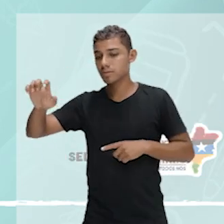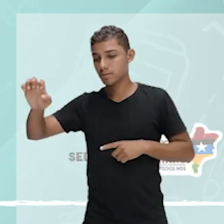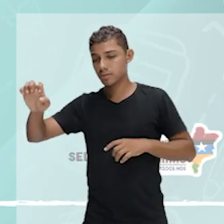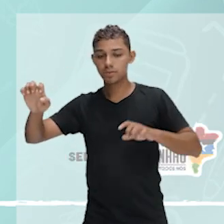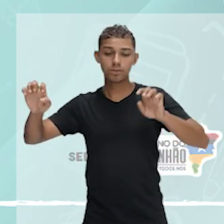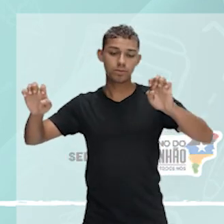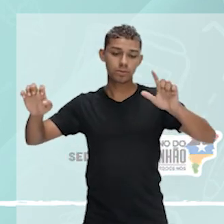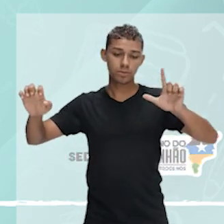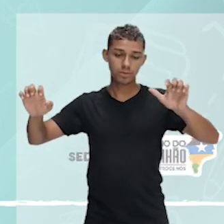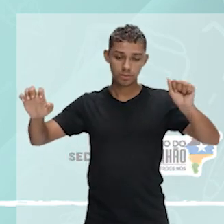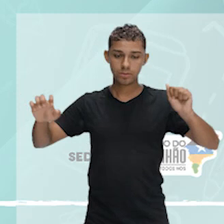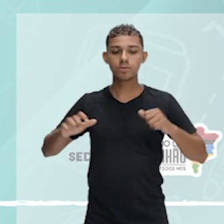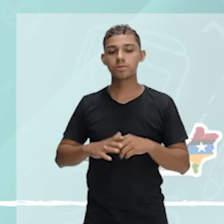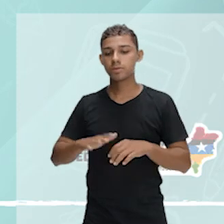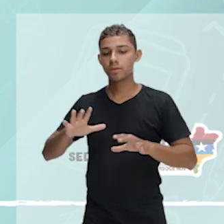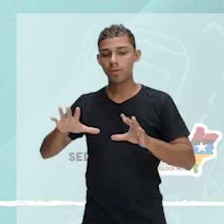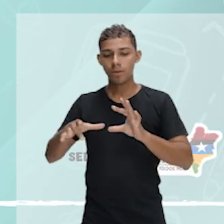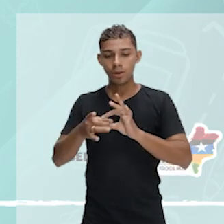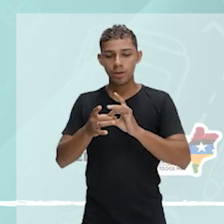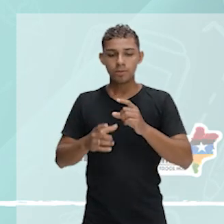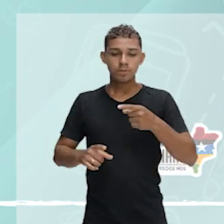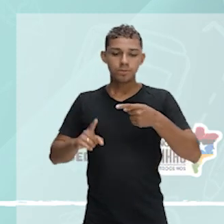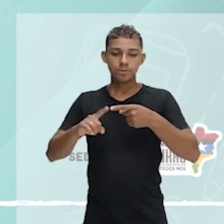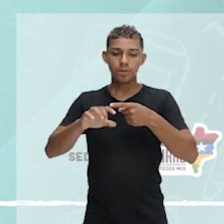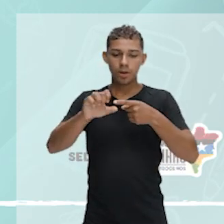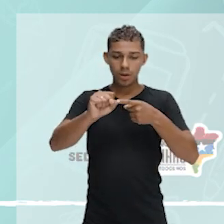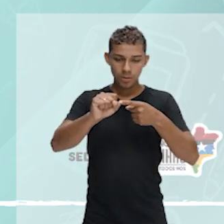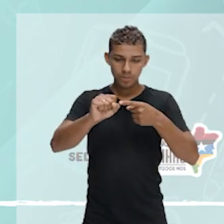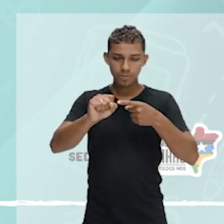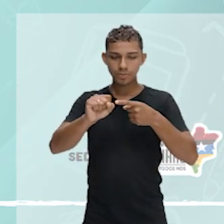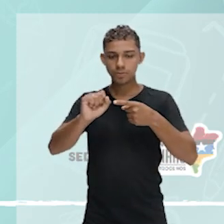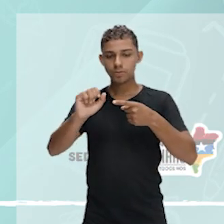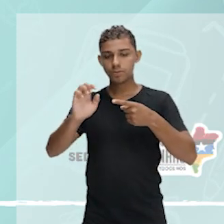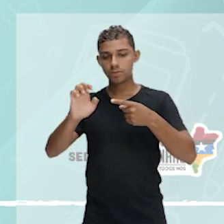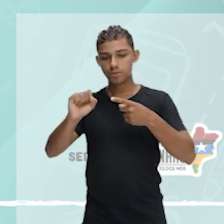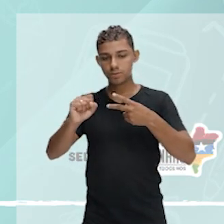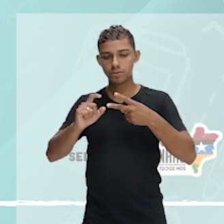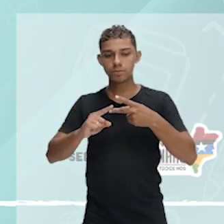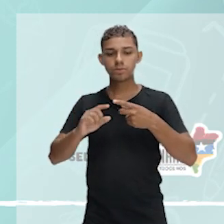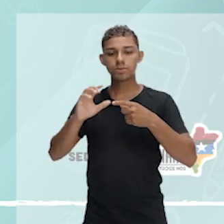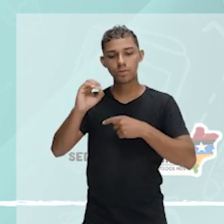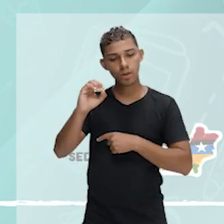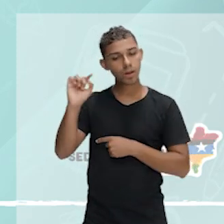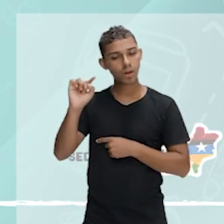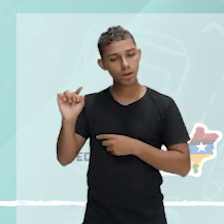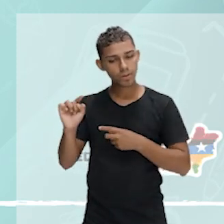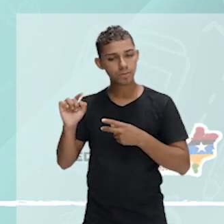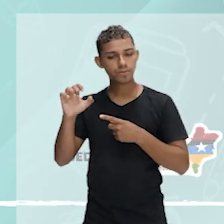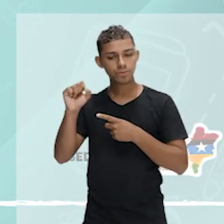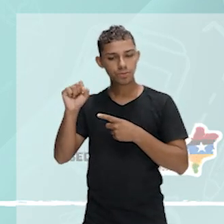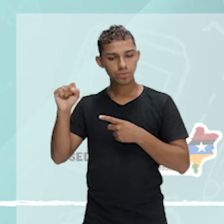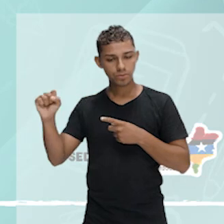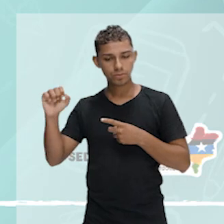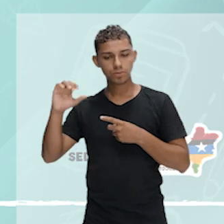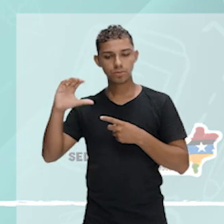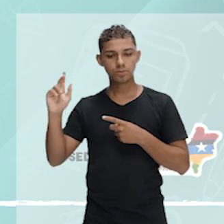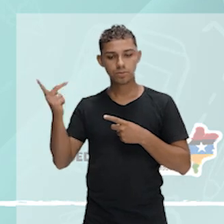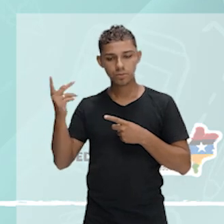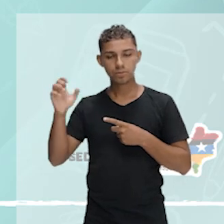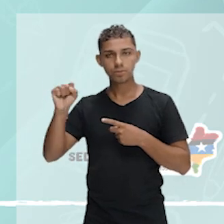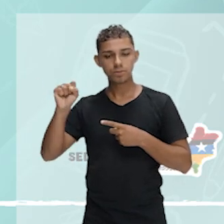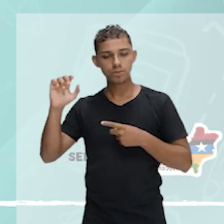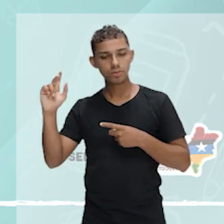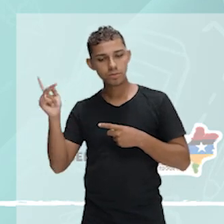quando o verbo termina em O, Z, SS, CH, SH, X, que são